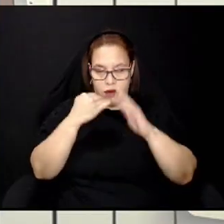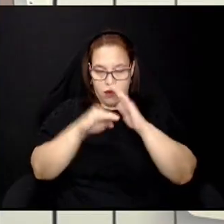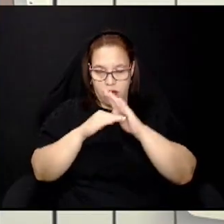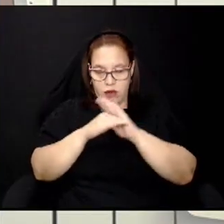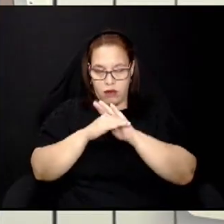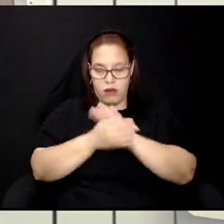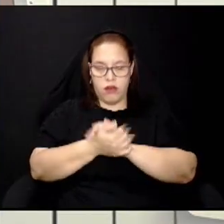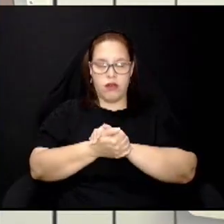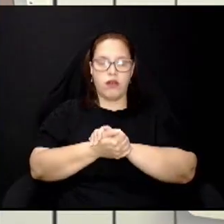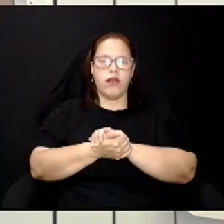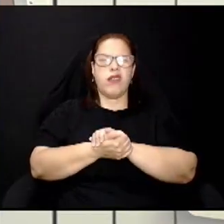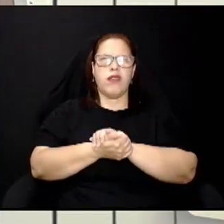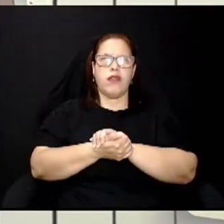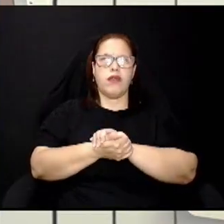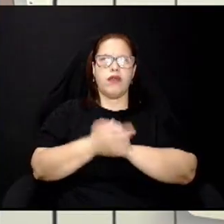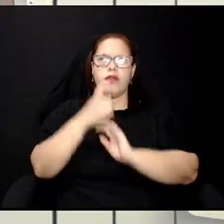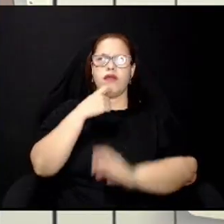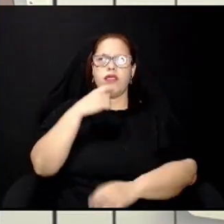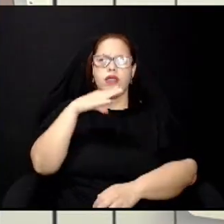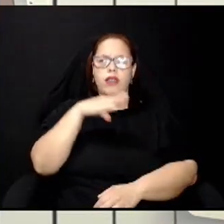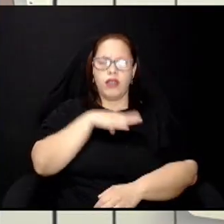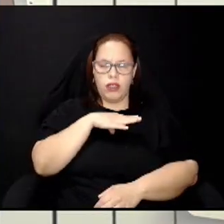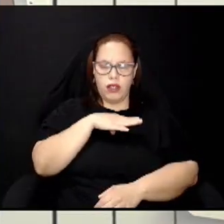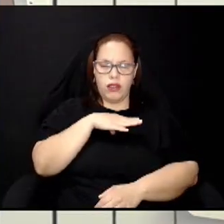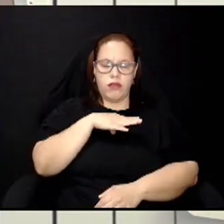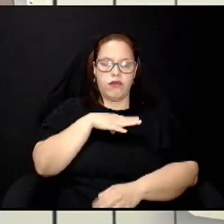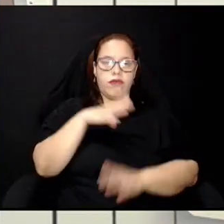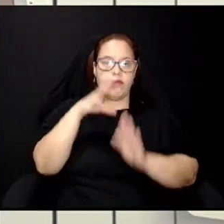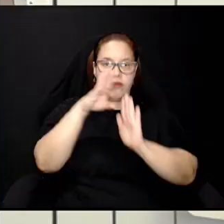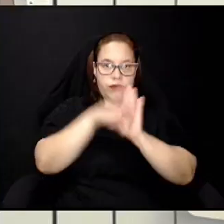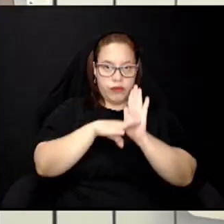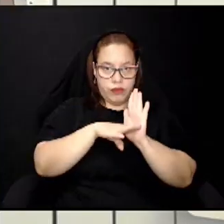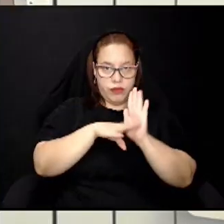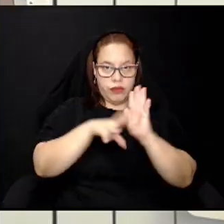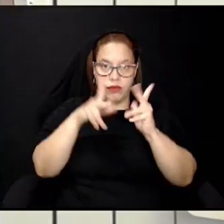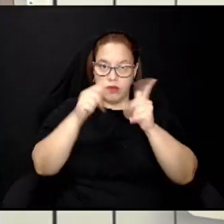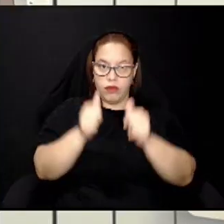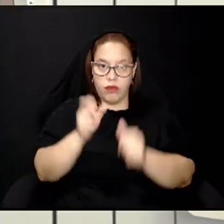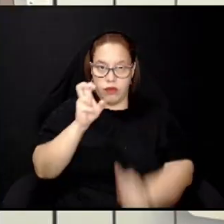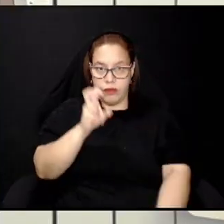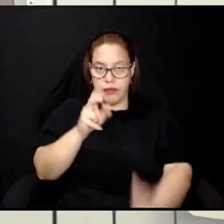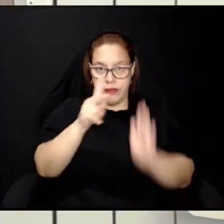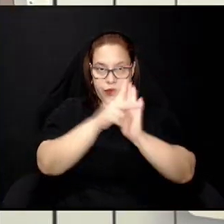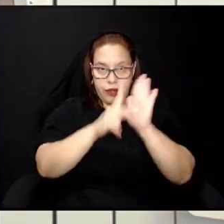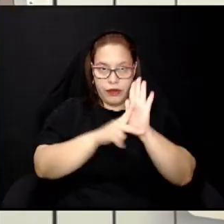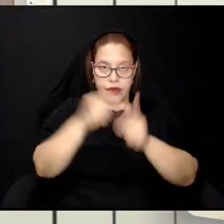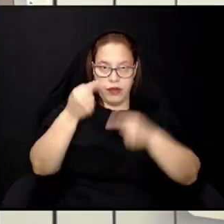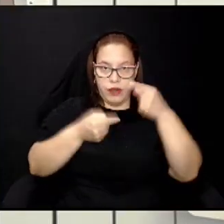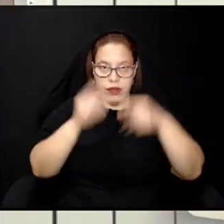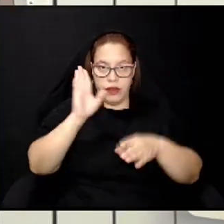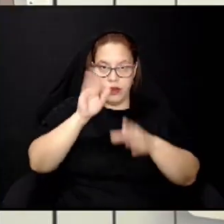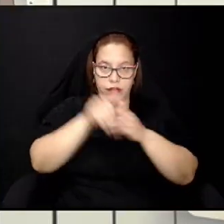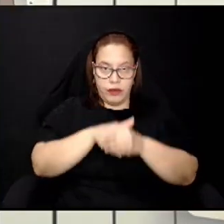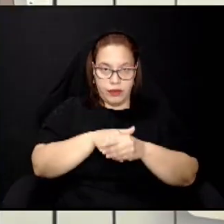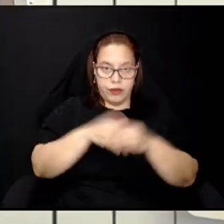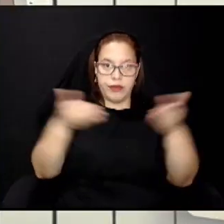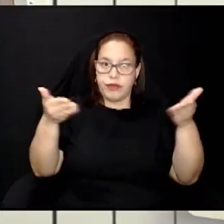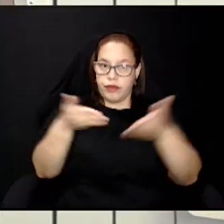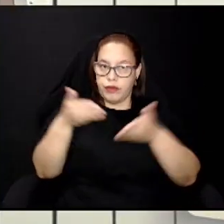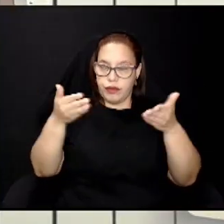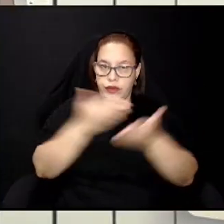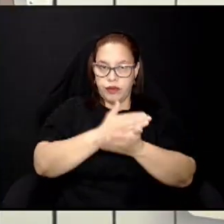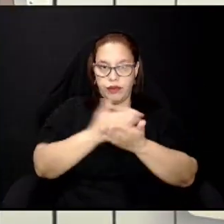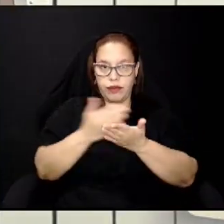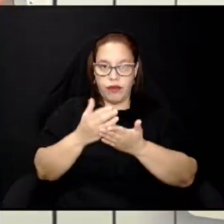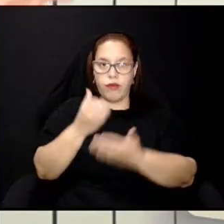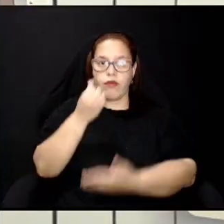campinas.sp.leg.br e você lê este projeto na íntegra e os outros 5 que serão discutidos e votados hoje a partir das 6 horas